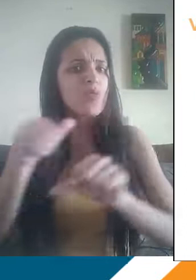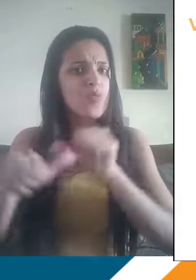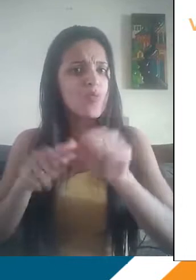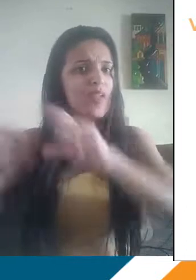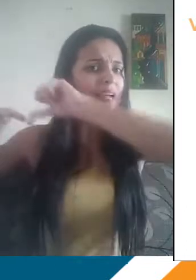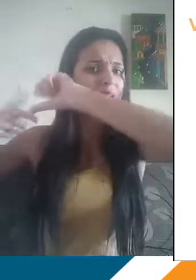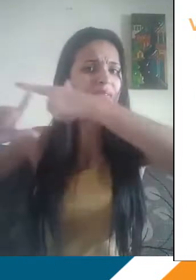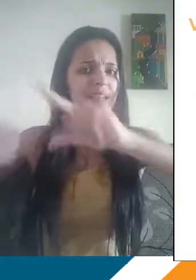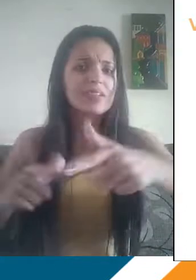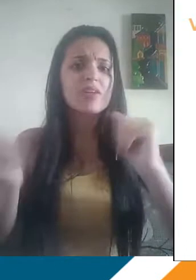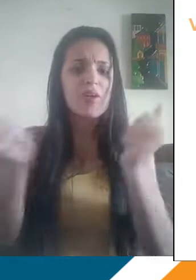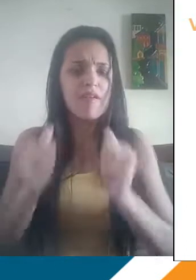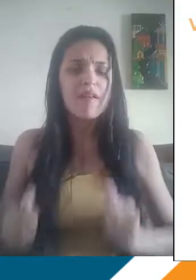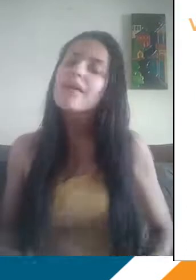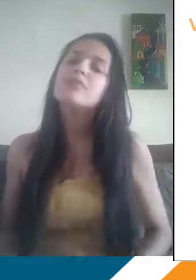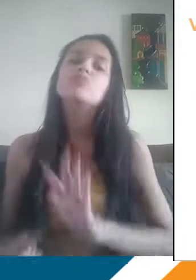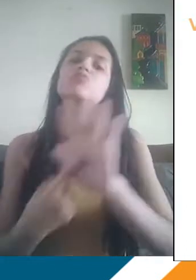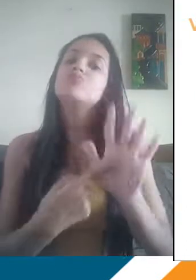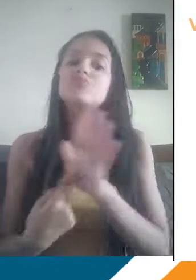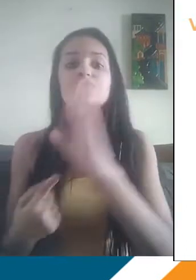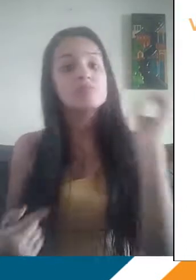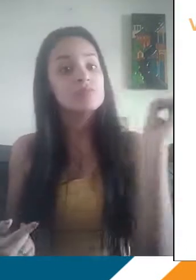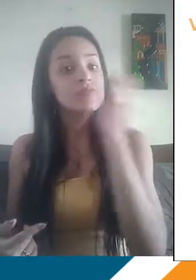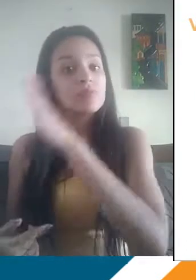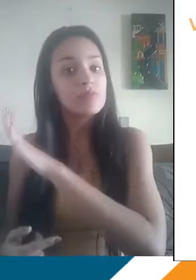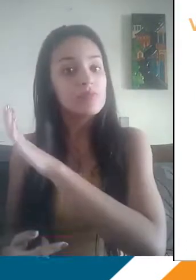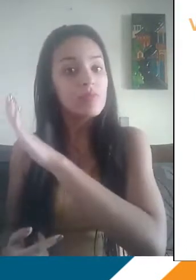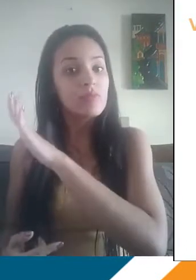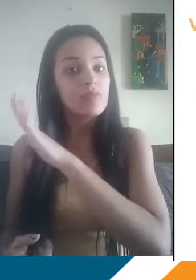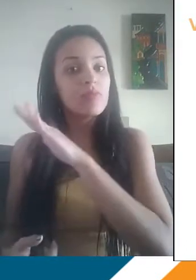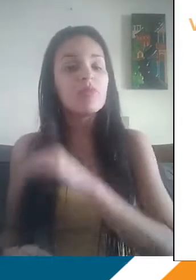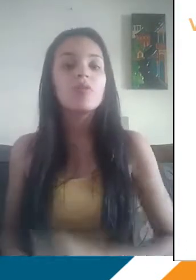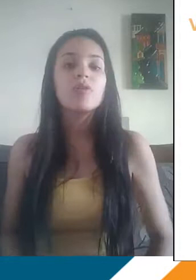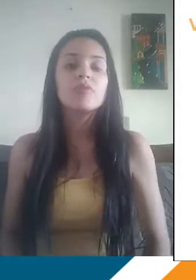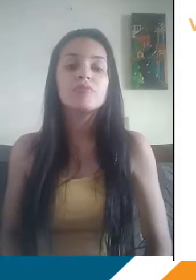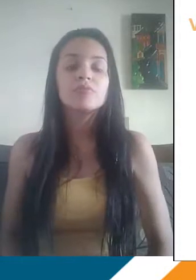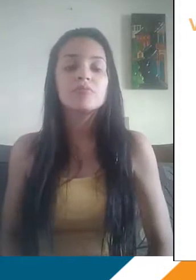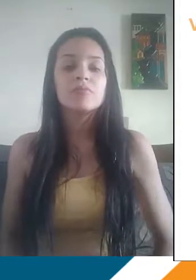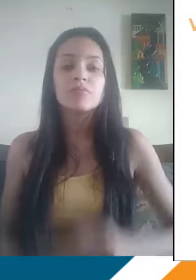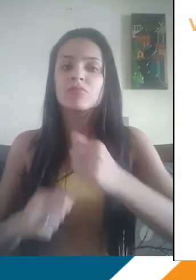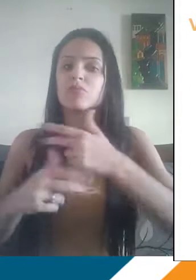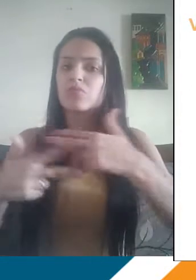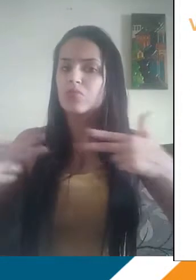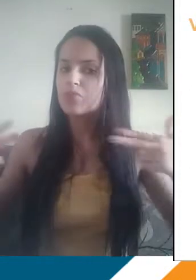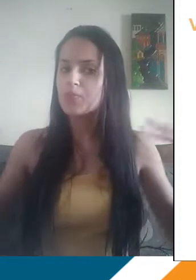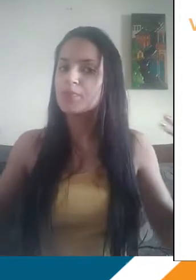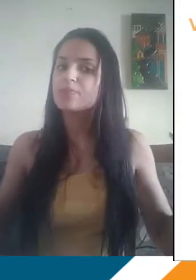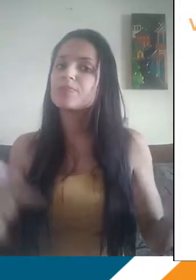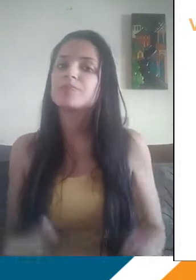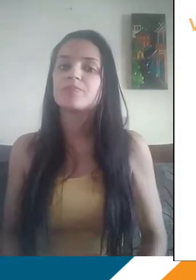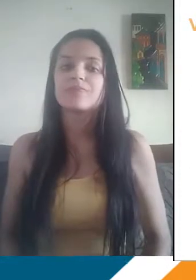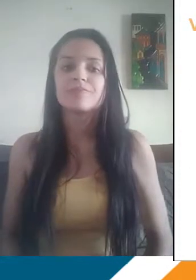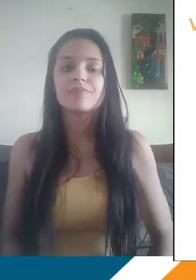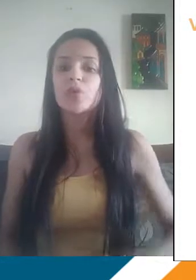e apresentavam novas práticas socioculturais muito inovadoras em relação ao que havia sido